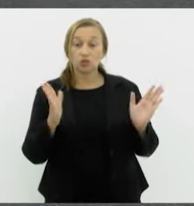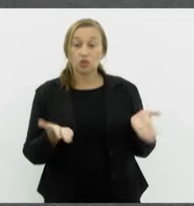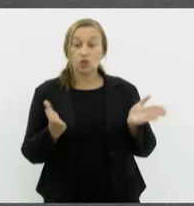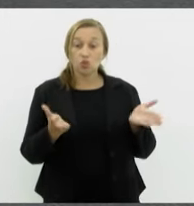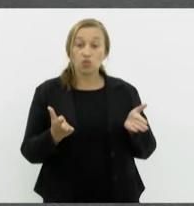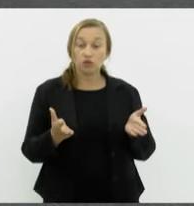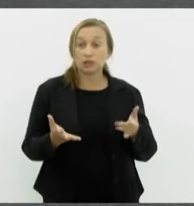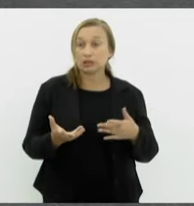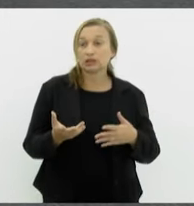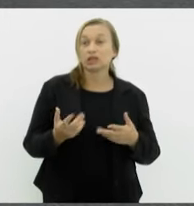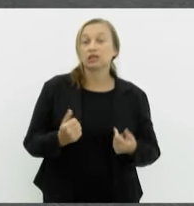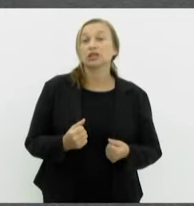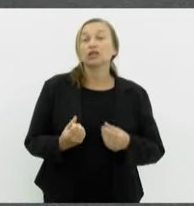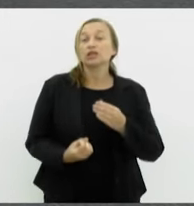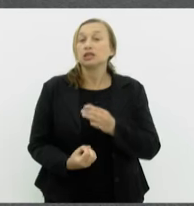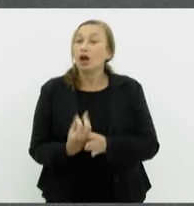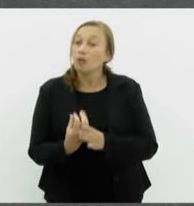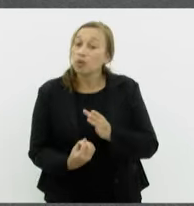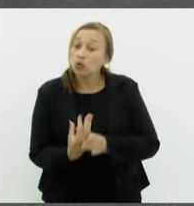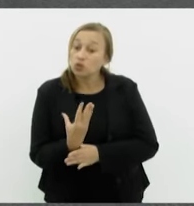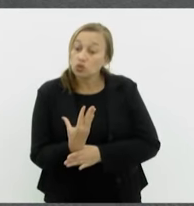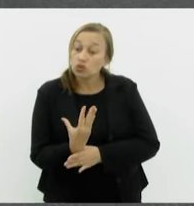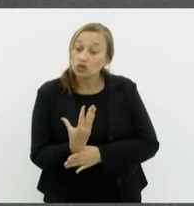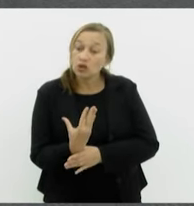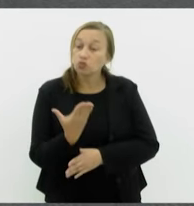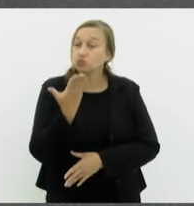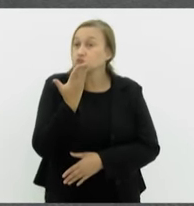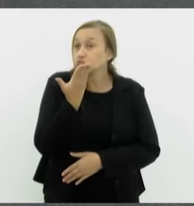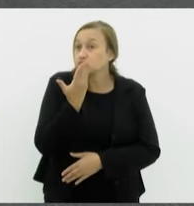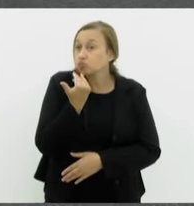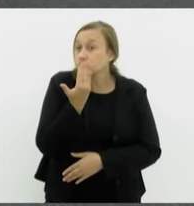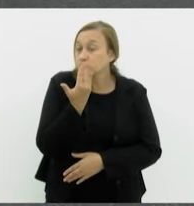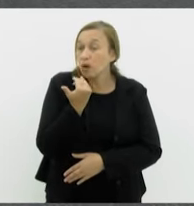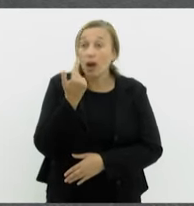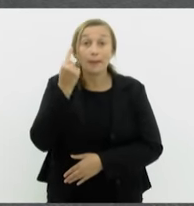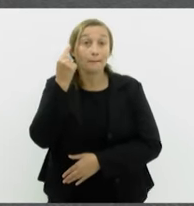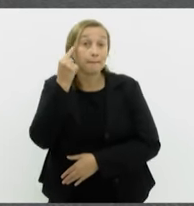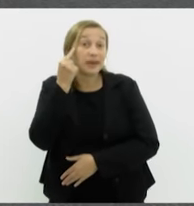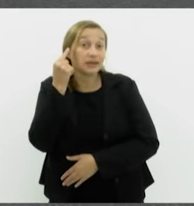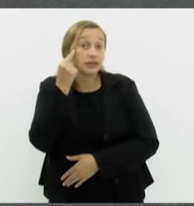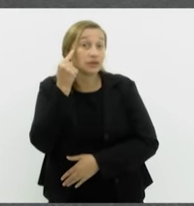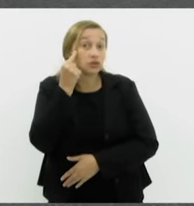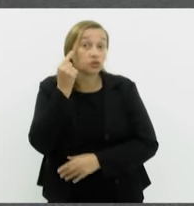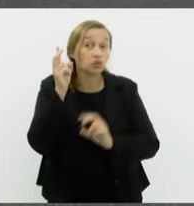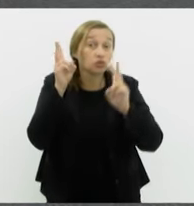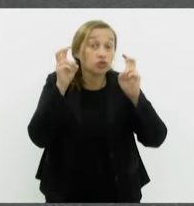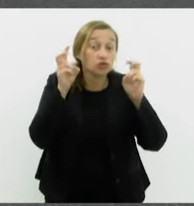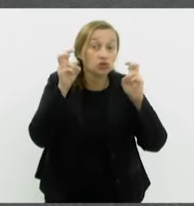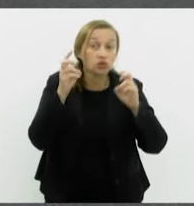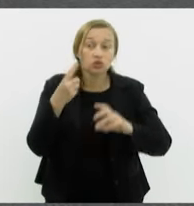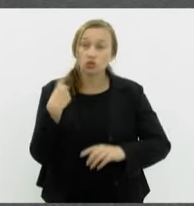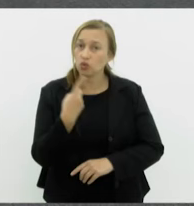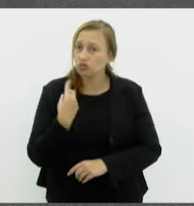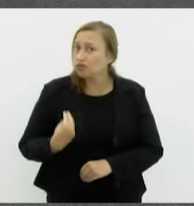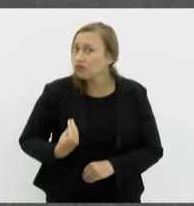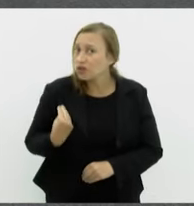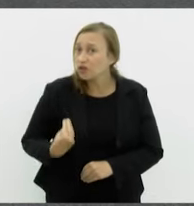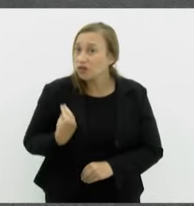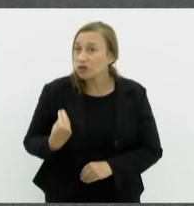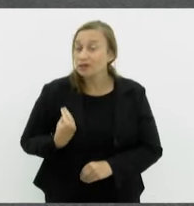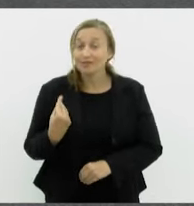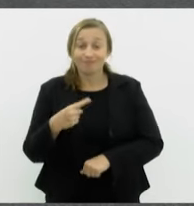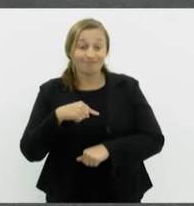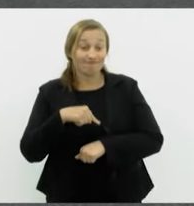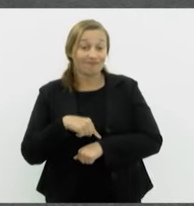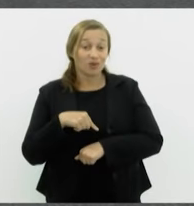questão da produção dos alimentos, pensando a questão que nós estamos vivendo nesse